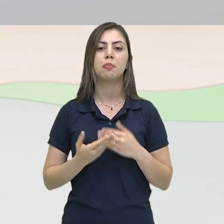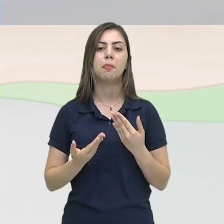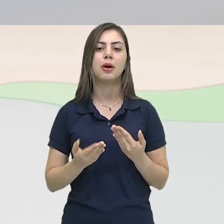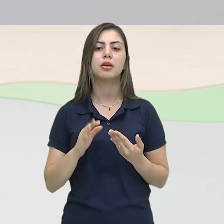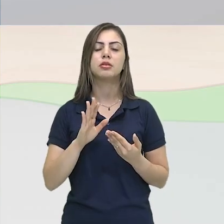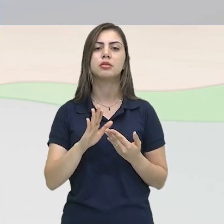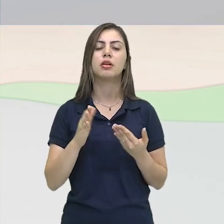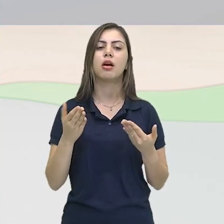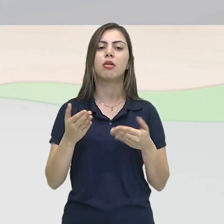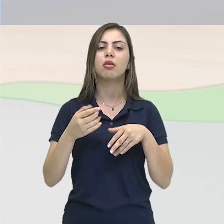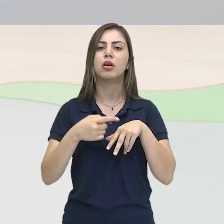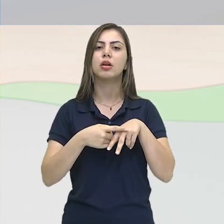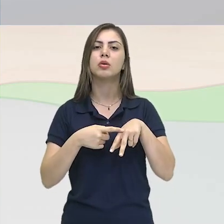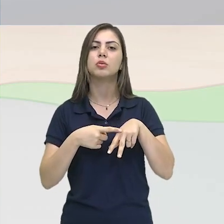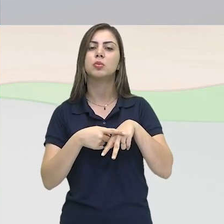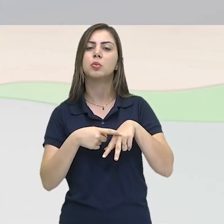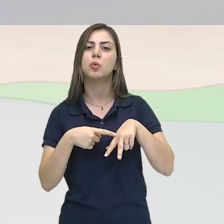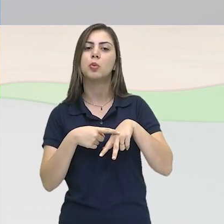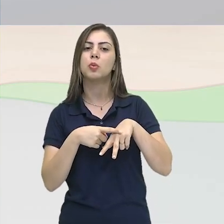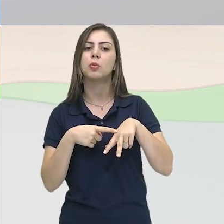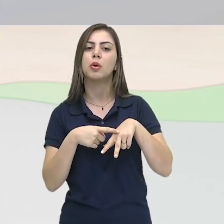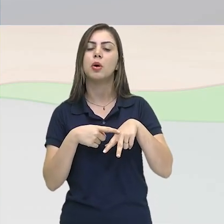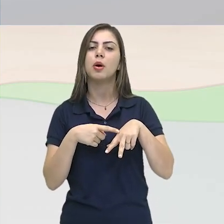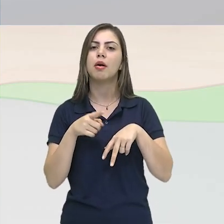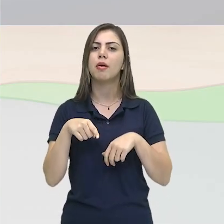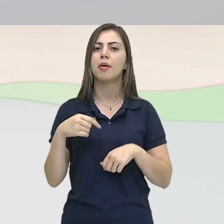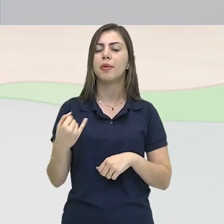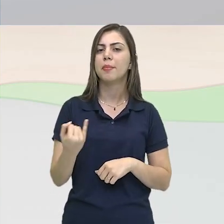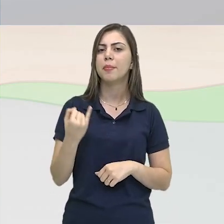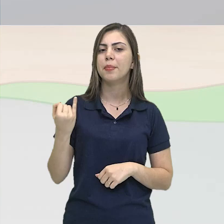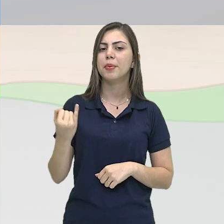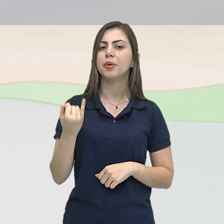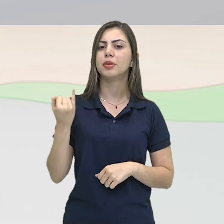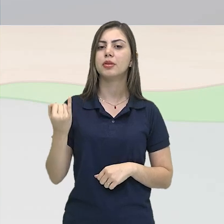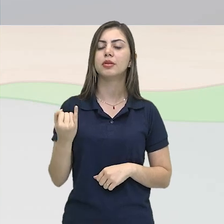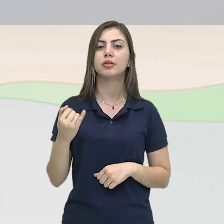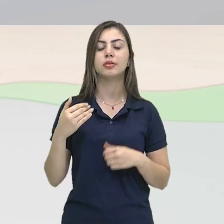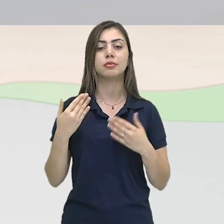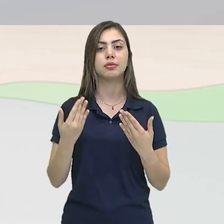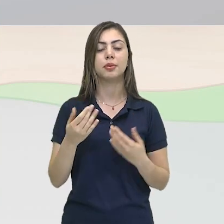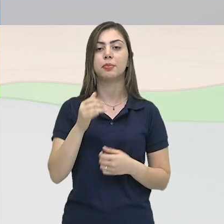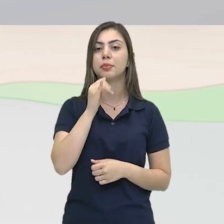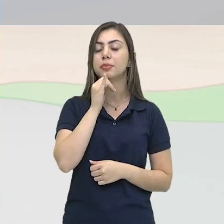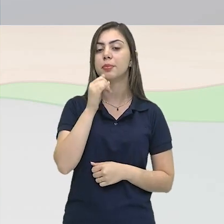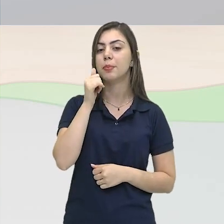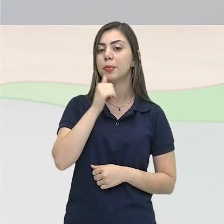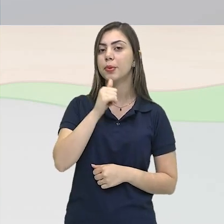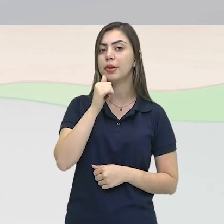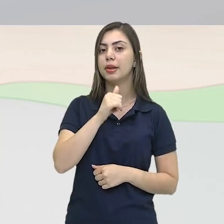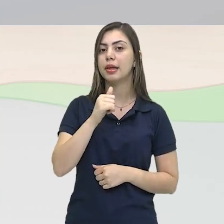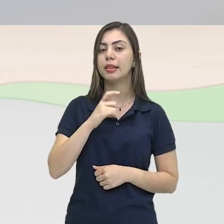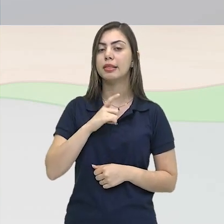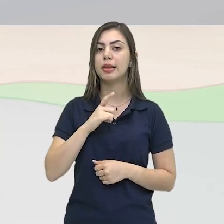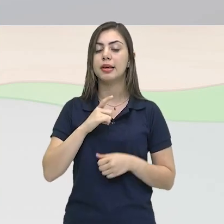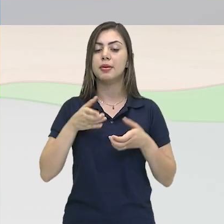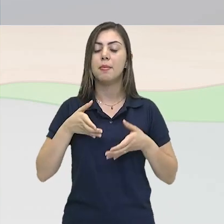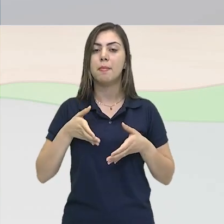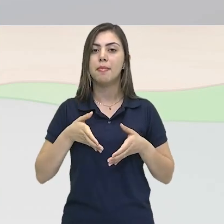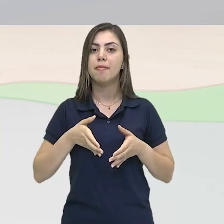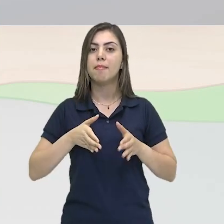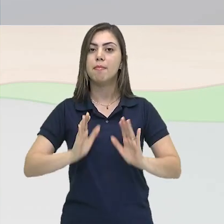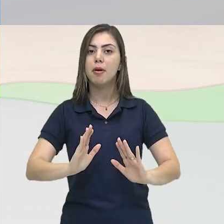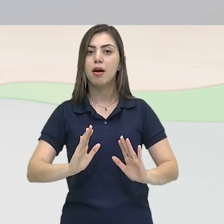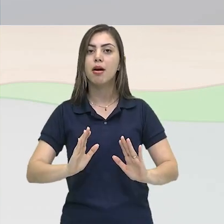quadril, quando que essa articulação ela é importante? Para nós mulheres durante o parto, né? Então,